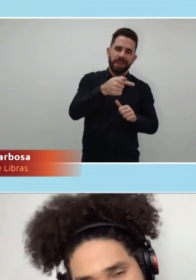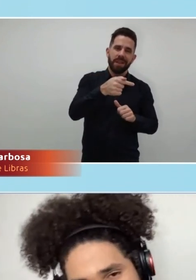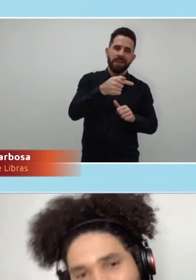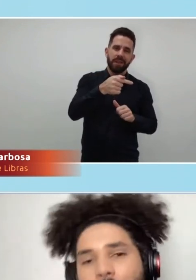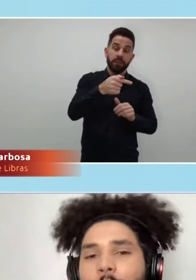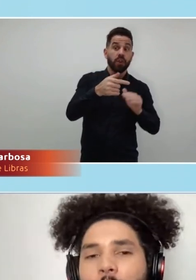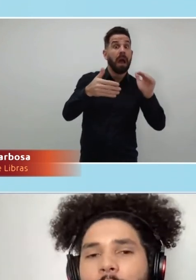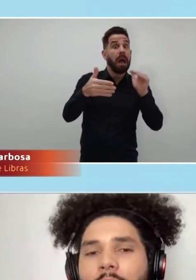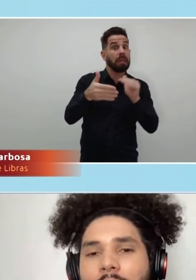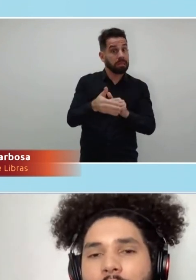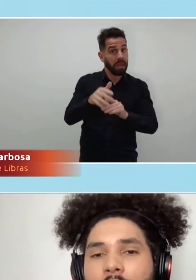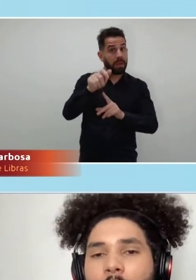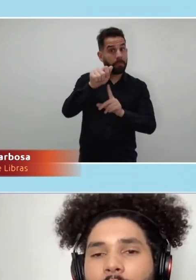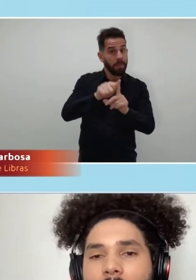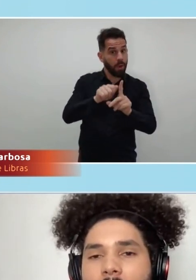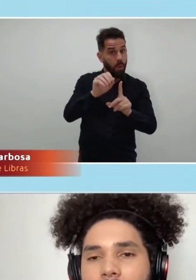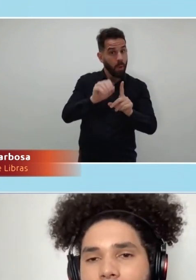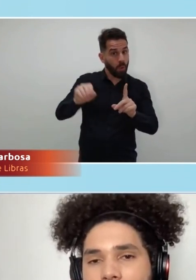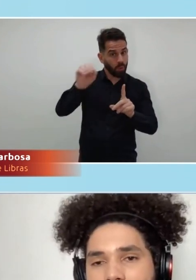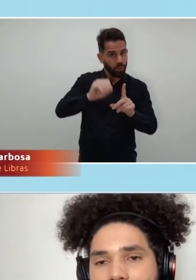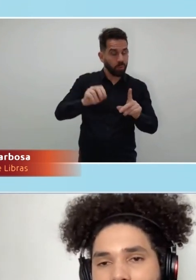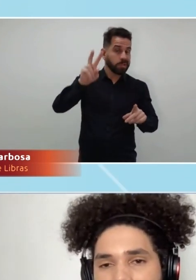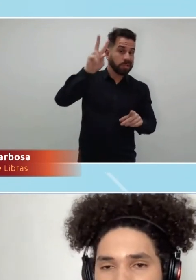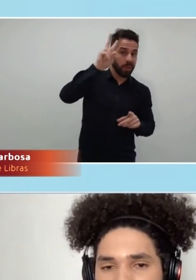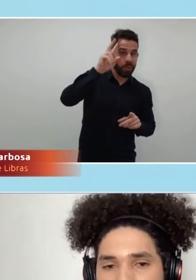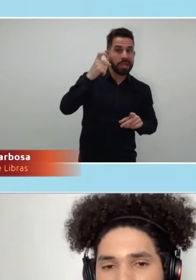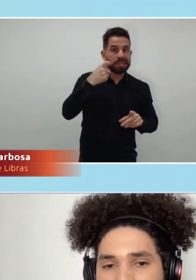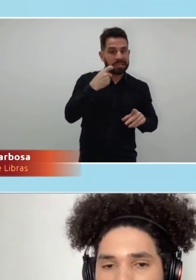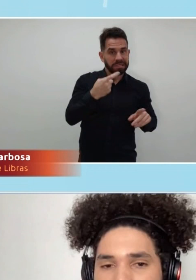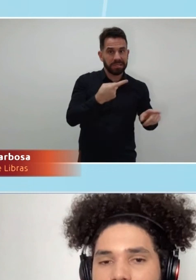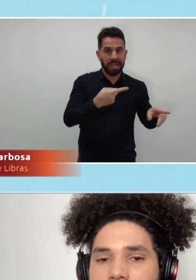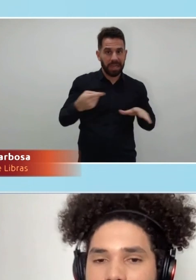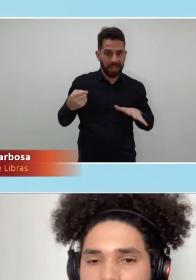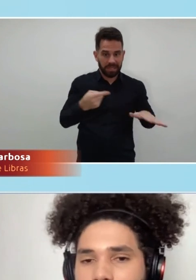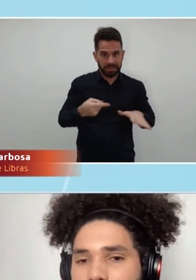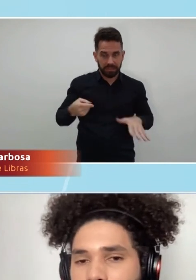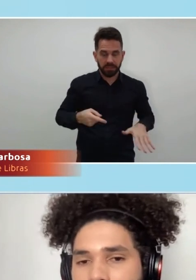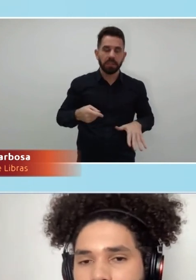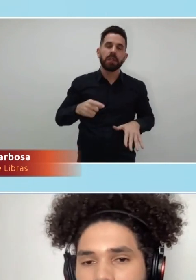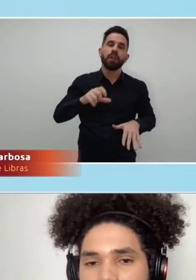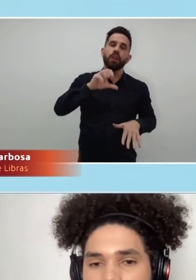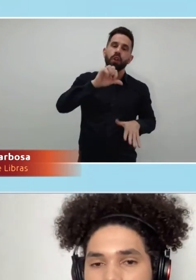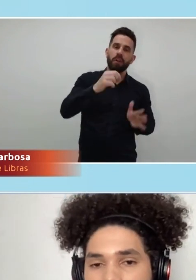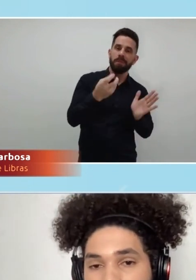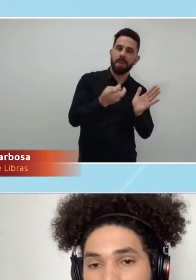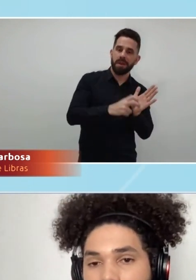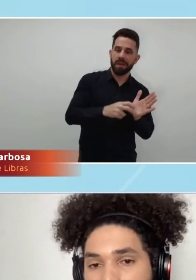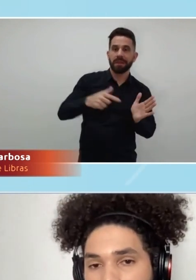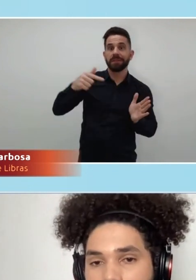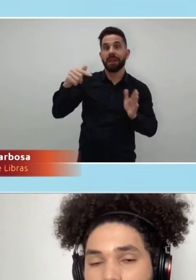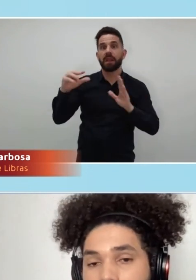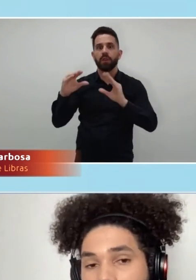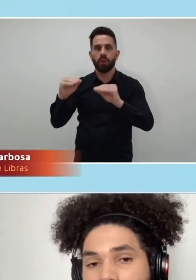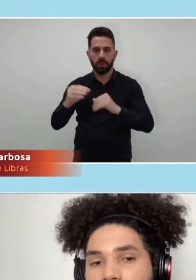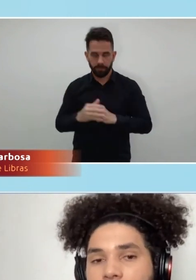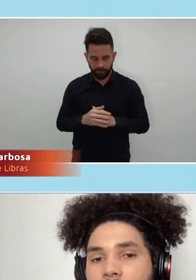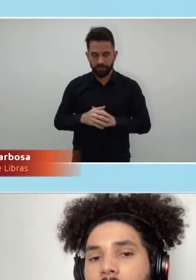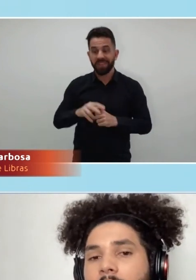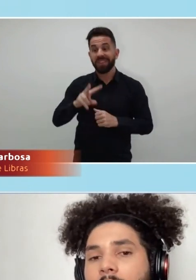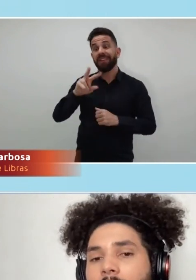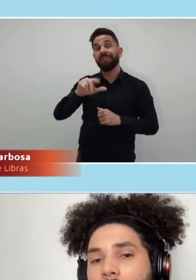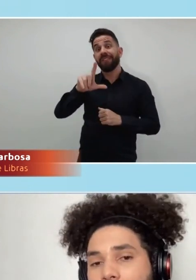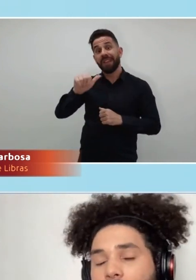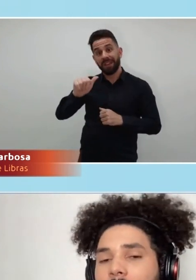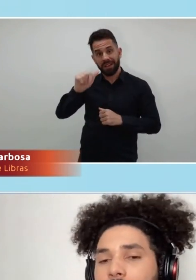dia 7 de outubro, de segunda a sexta, entre 9 da manhã e 7 da noite. A Vila Cora Coralina